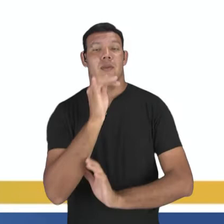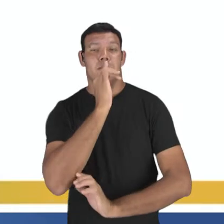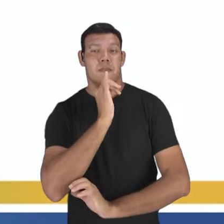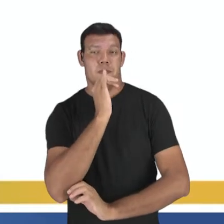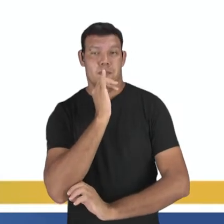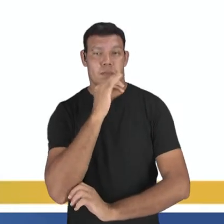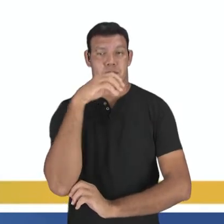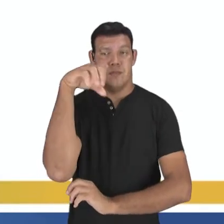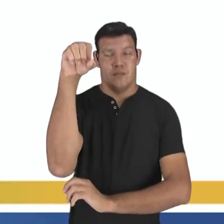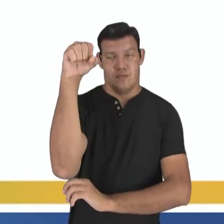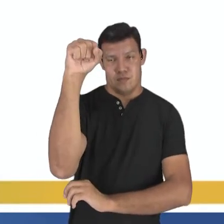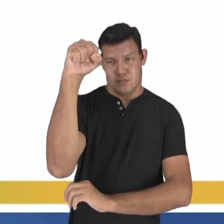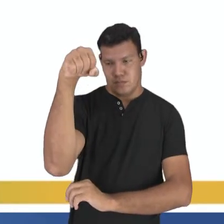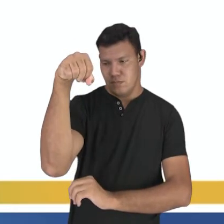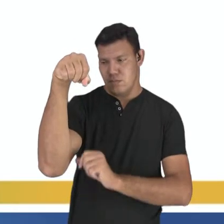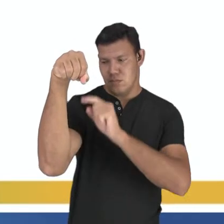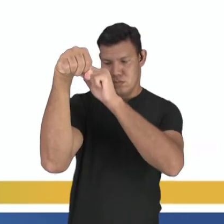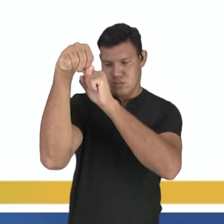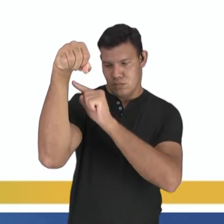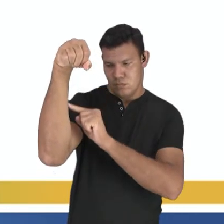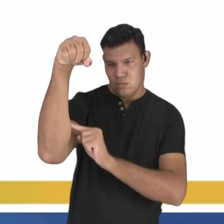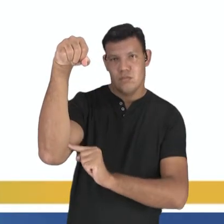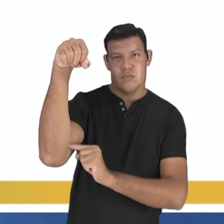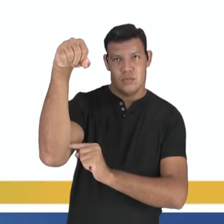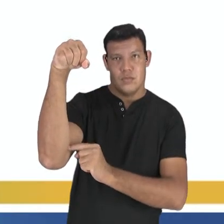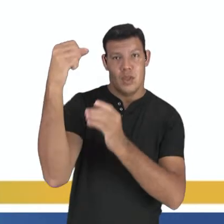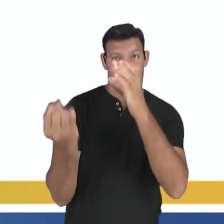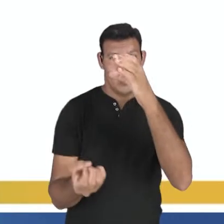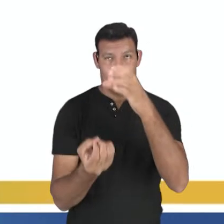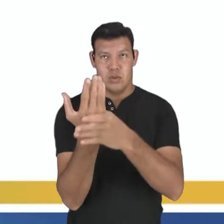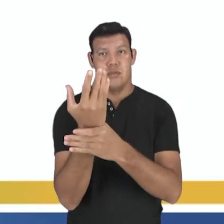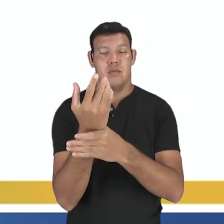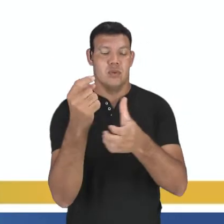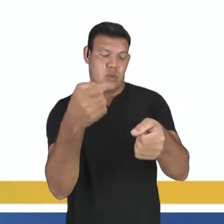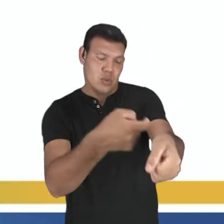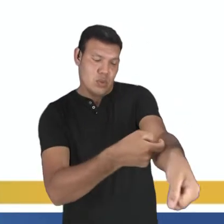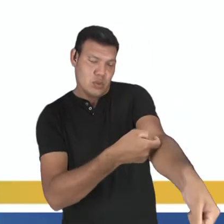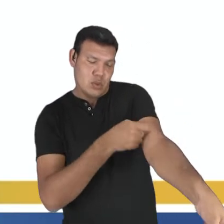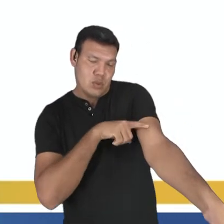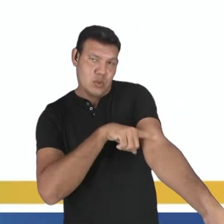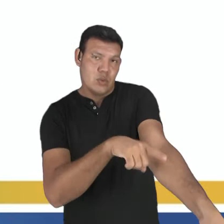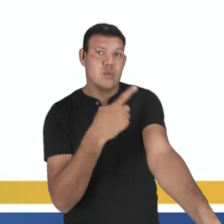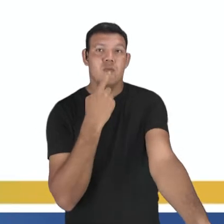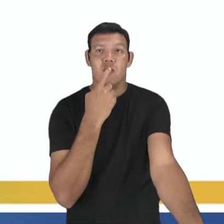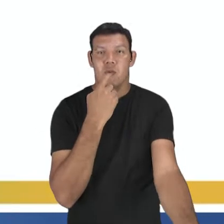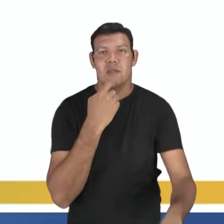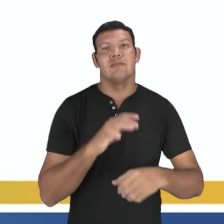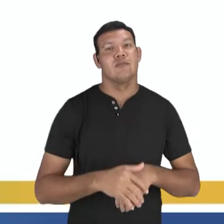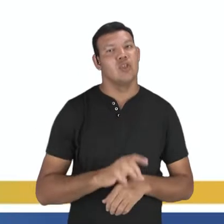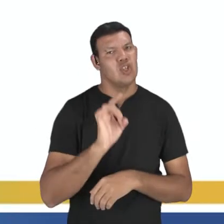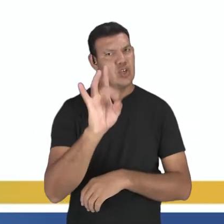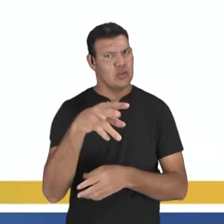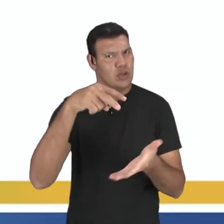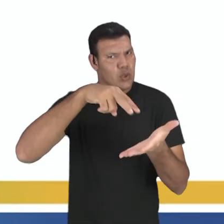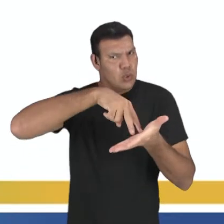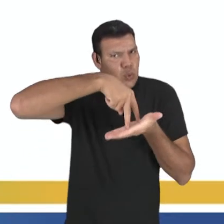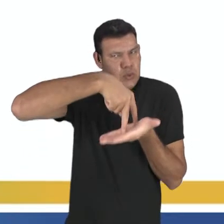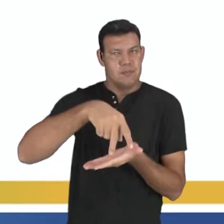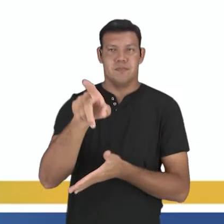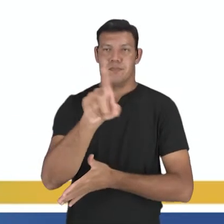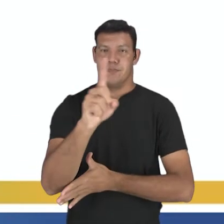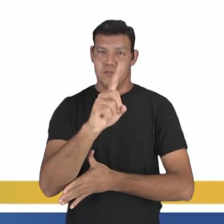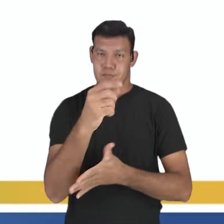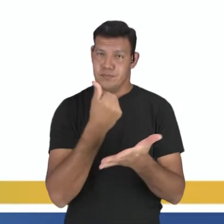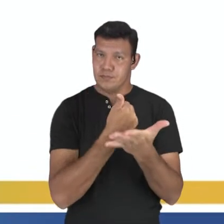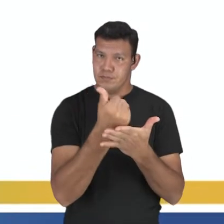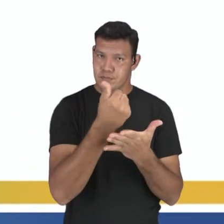que é onde a gente vai ter a produção das nossas células sanguíneas. Então os ossos eles vão muito além da questão da sustentação, né? Ele atua